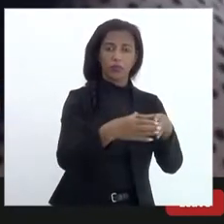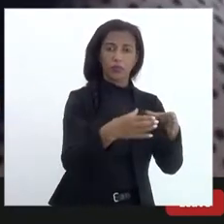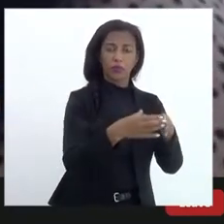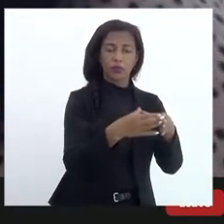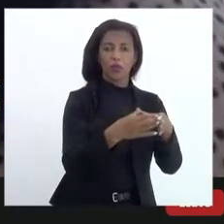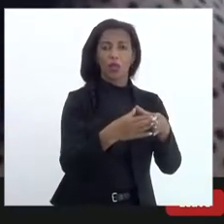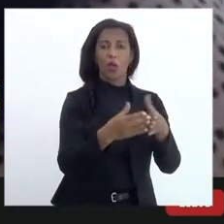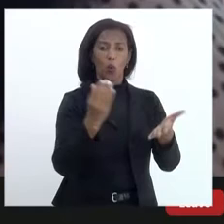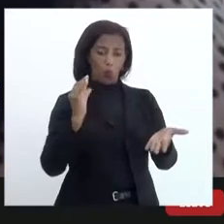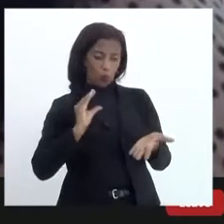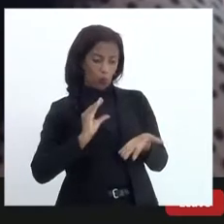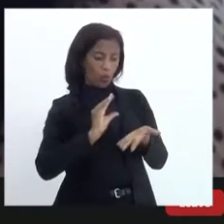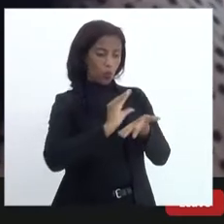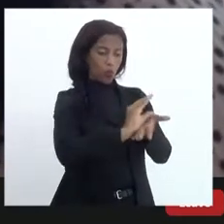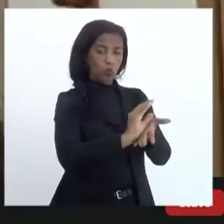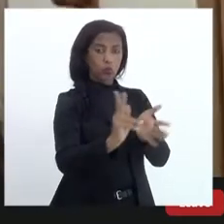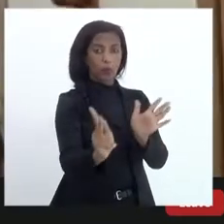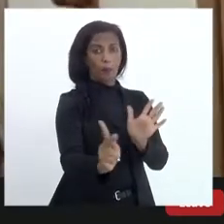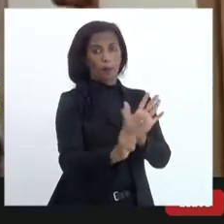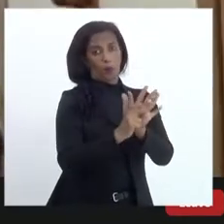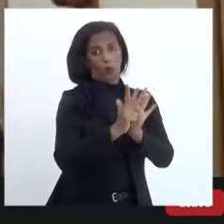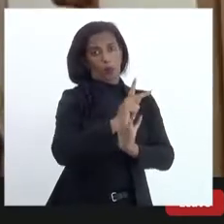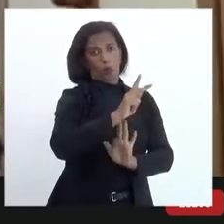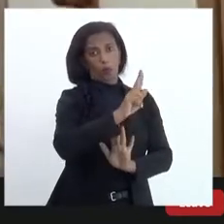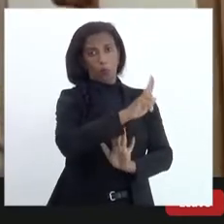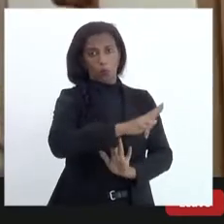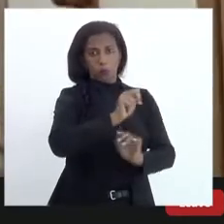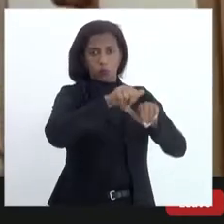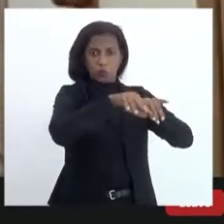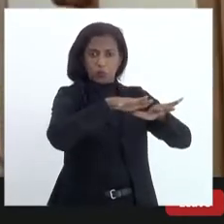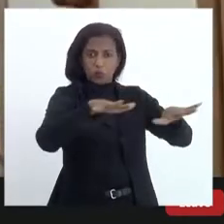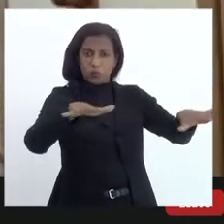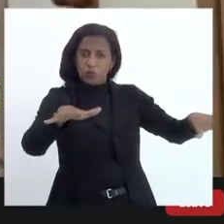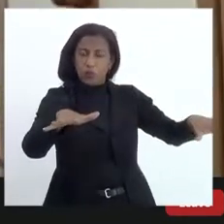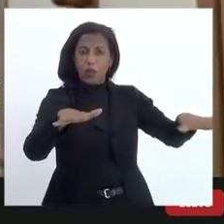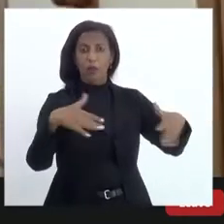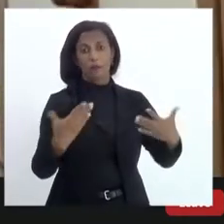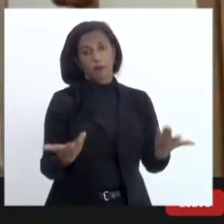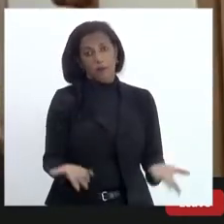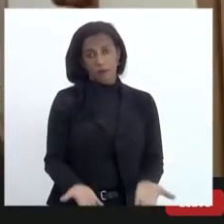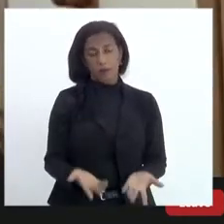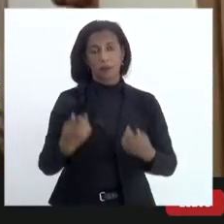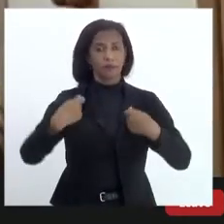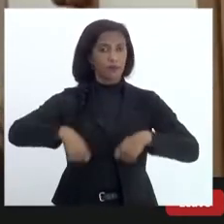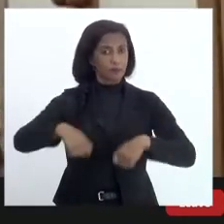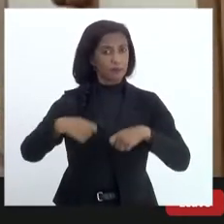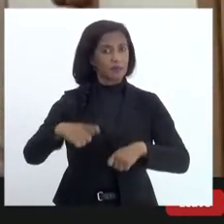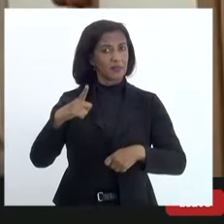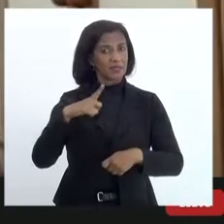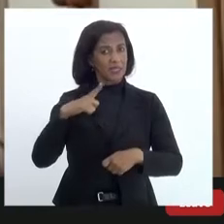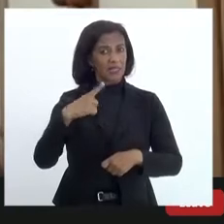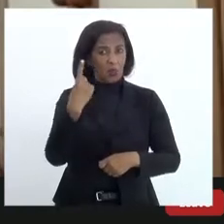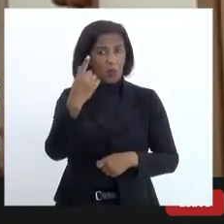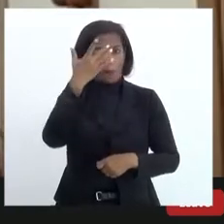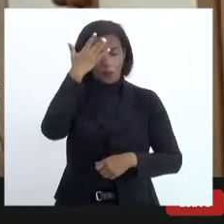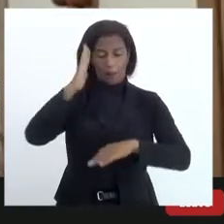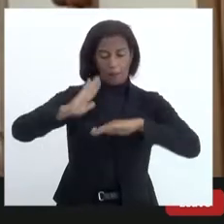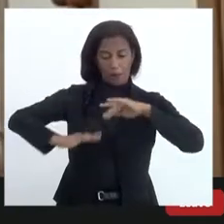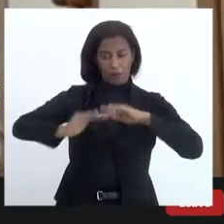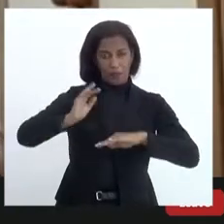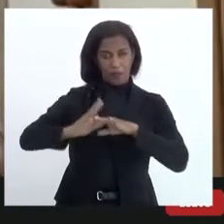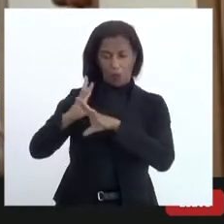com recursos financeiros para poder utilizar de forma ampla, né? Então, é necessário ter um contador, enfim, é uma série